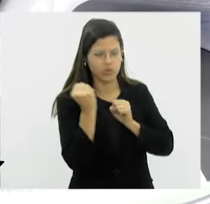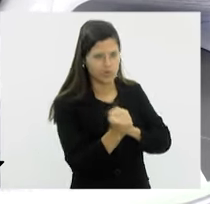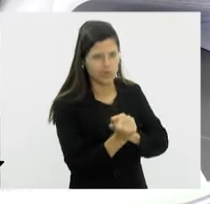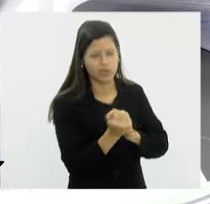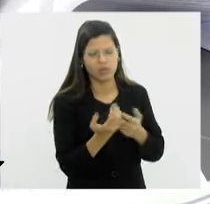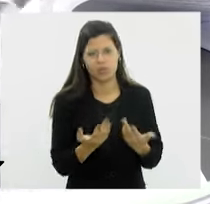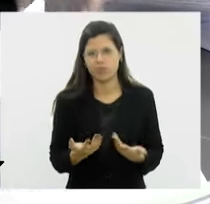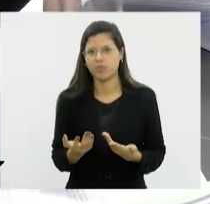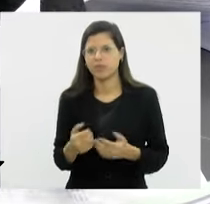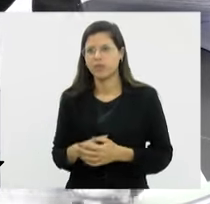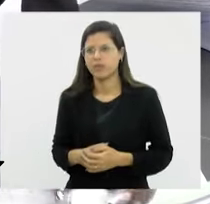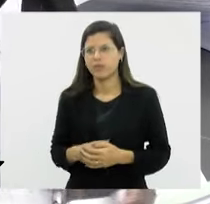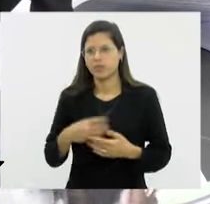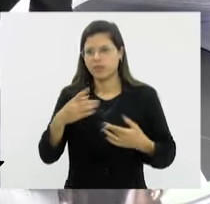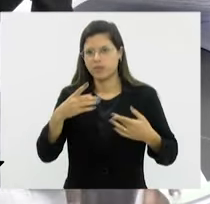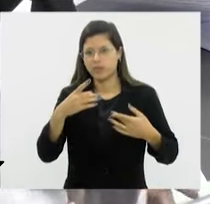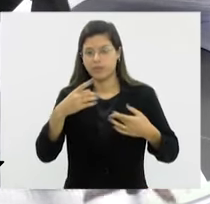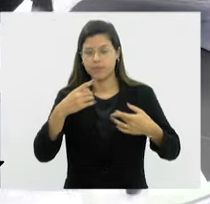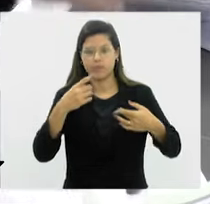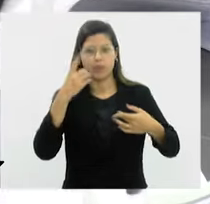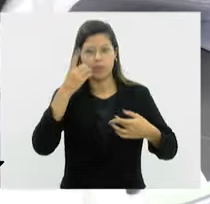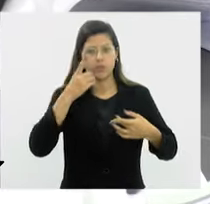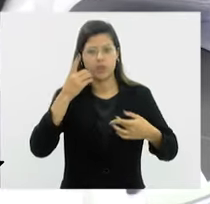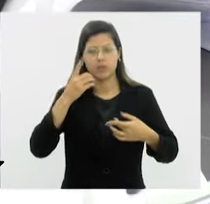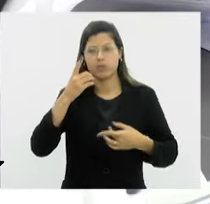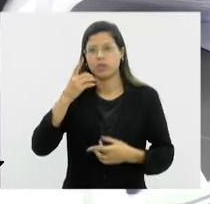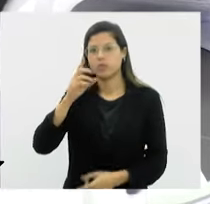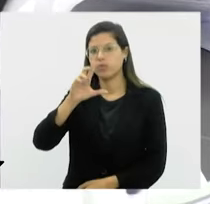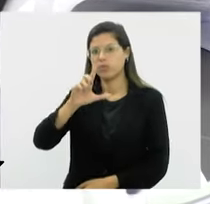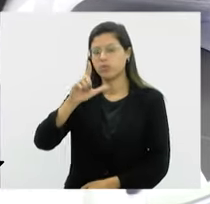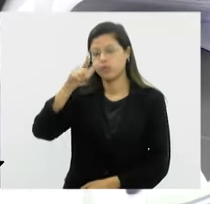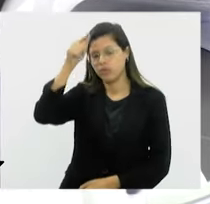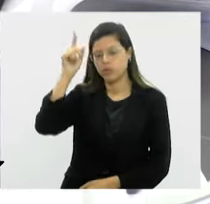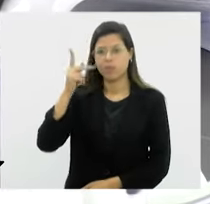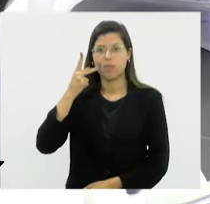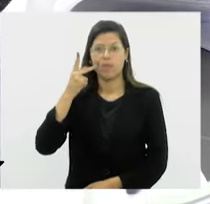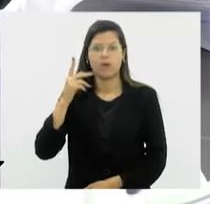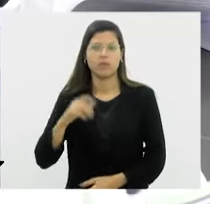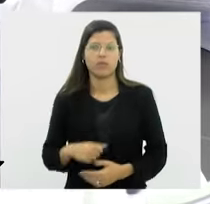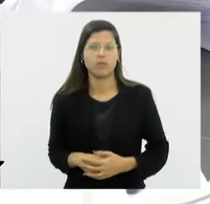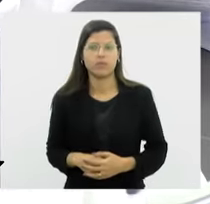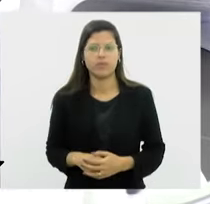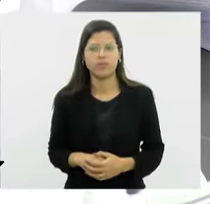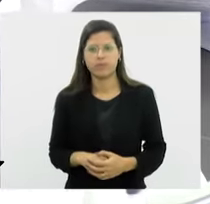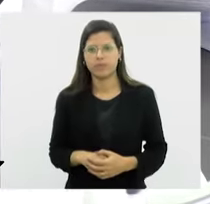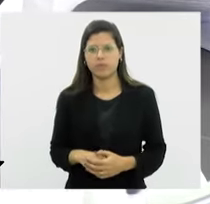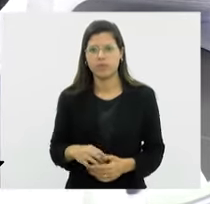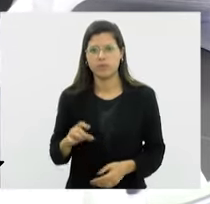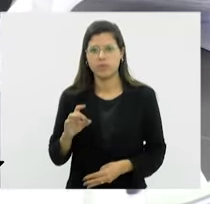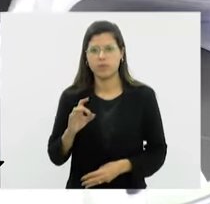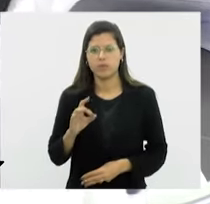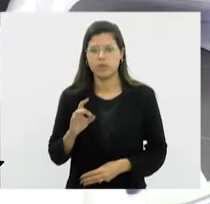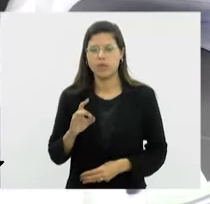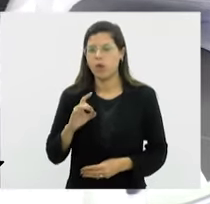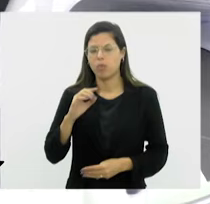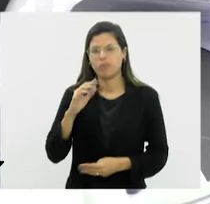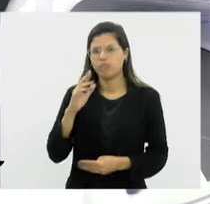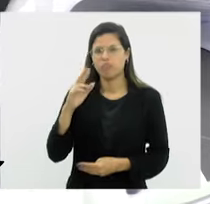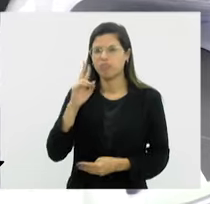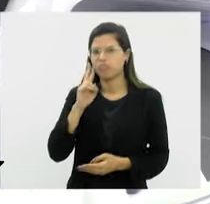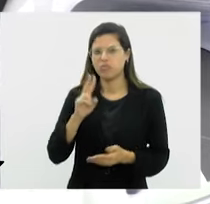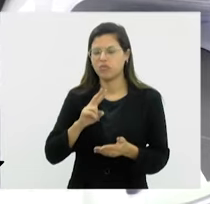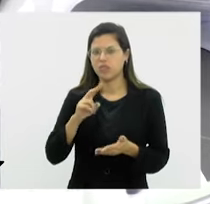Presidente, é para discutir, deputado Luiz Paulo. Só para registrar, deputado Fred, porque eu não vi aqui esse registro.